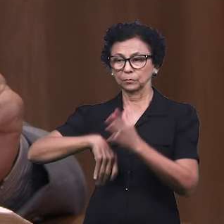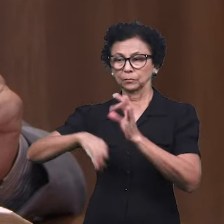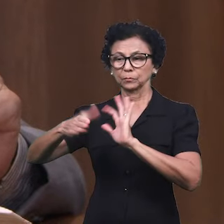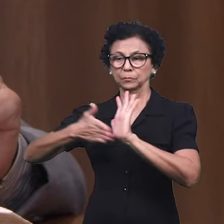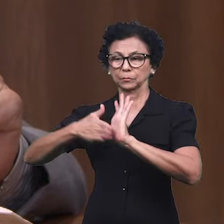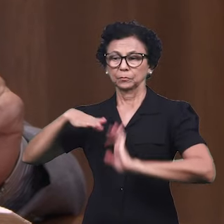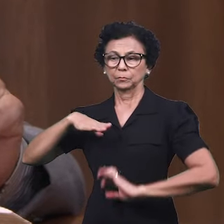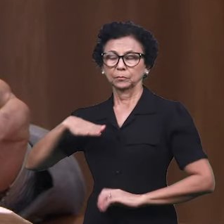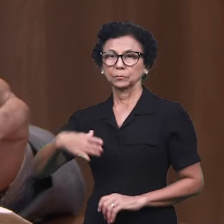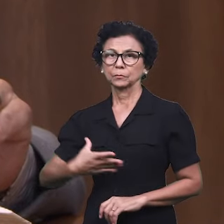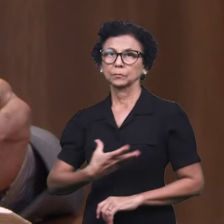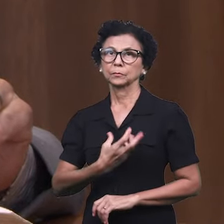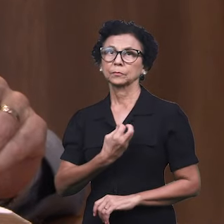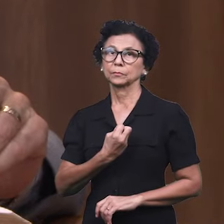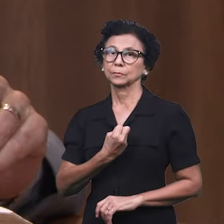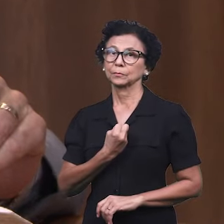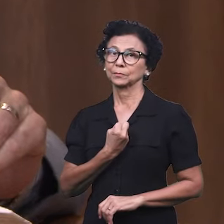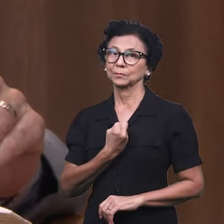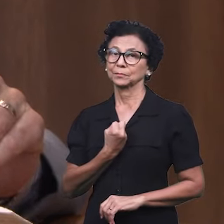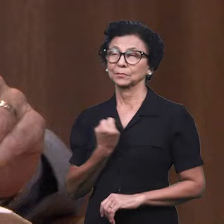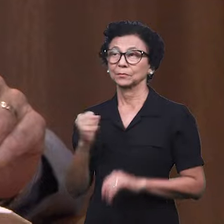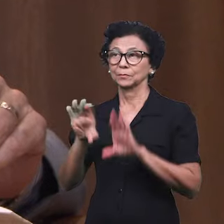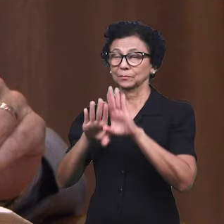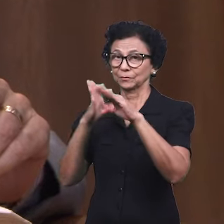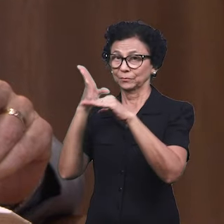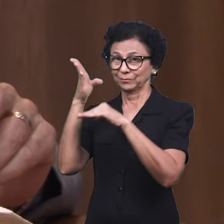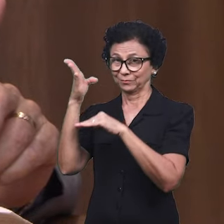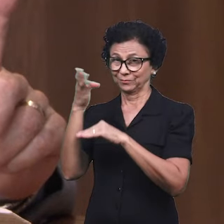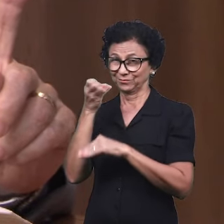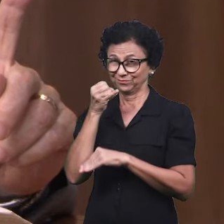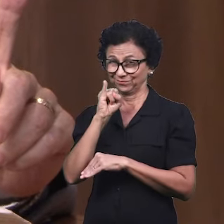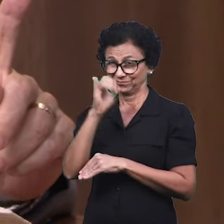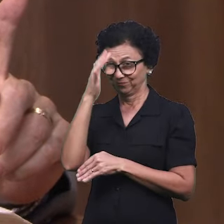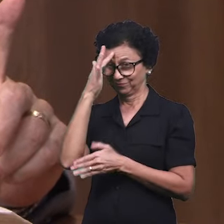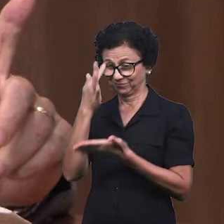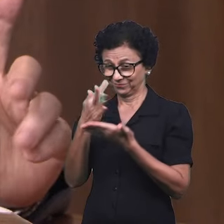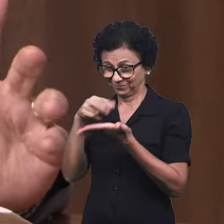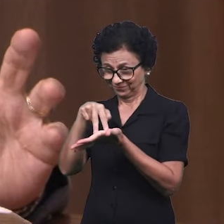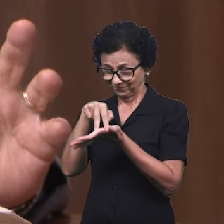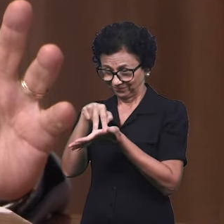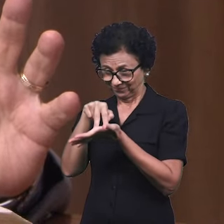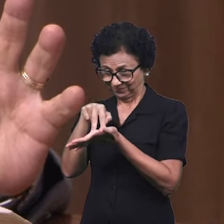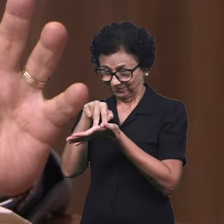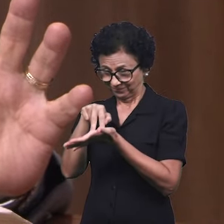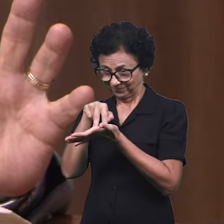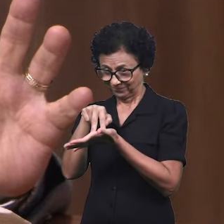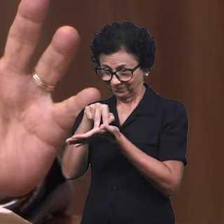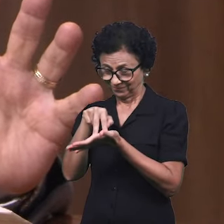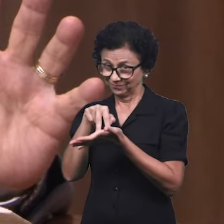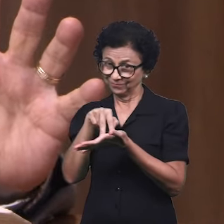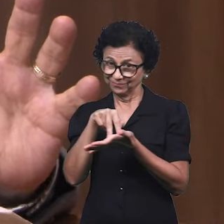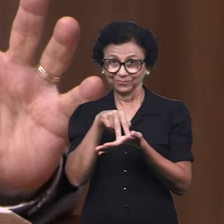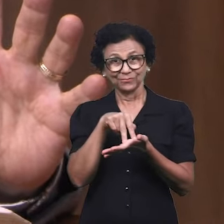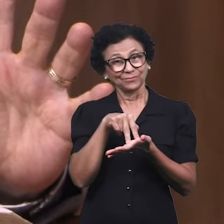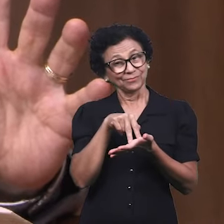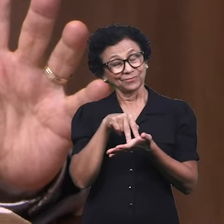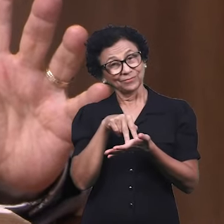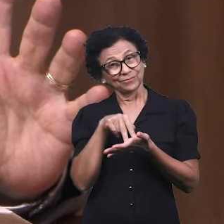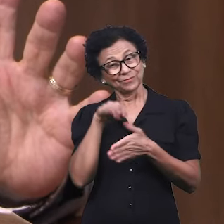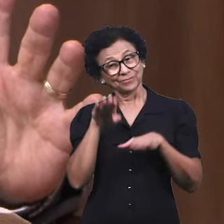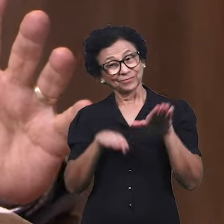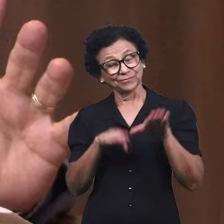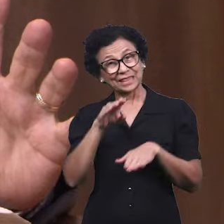na verdade permanecerdes fundados e firmes na fé. Então tem um condicional colocado aqui por